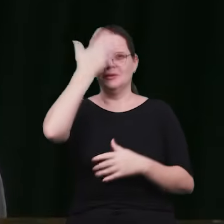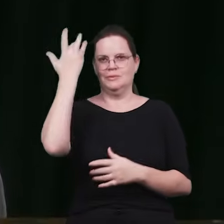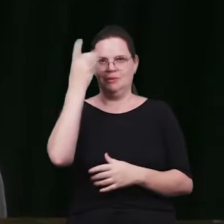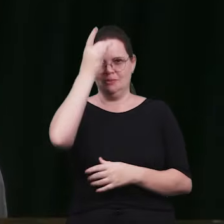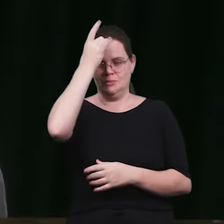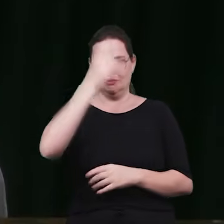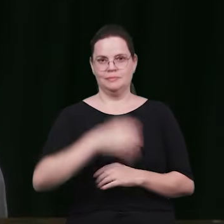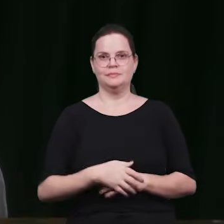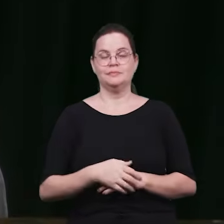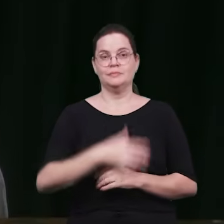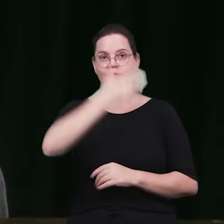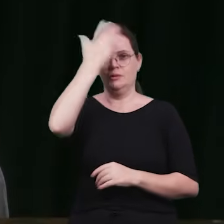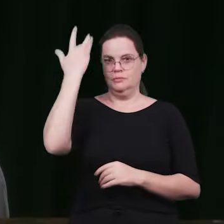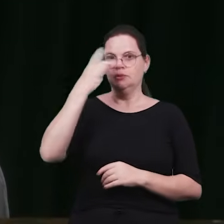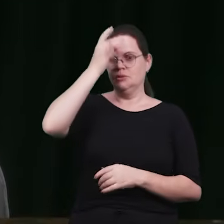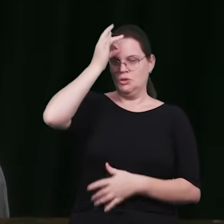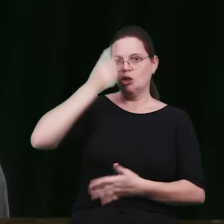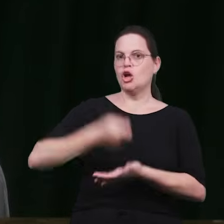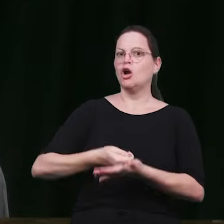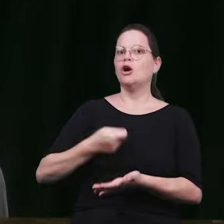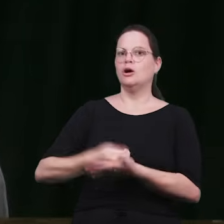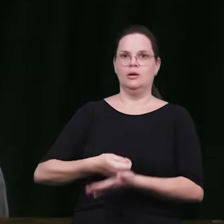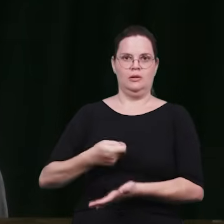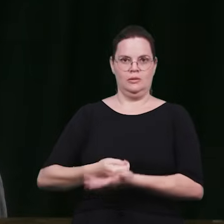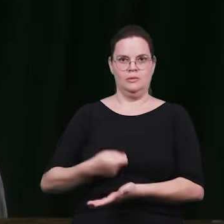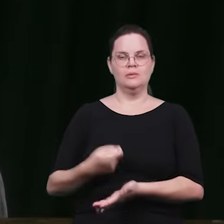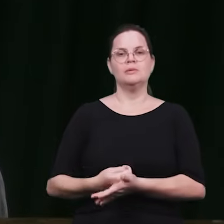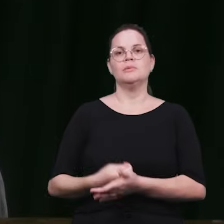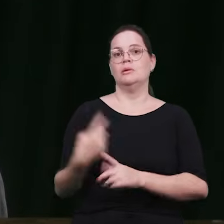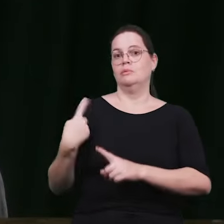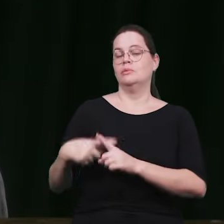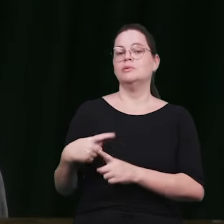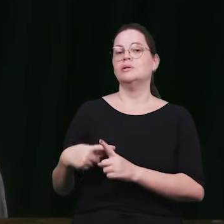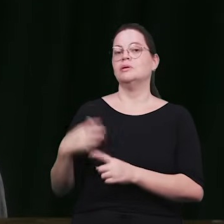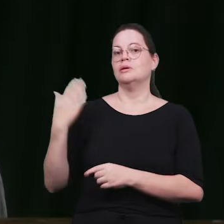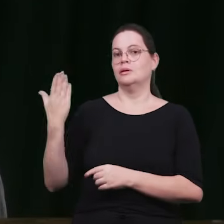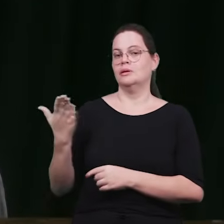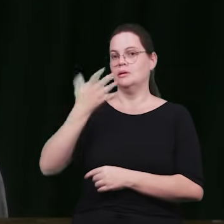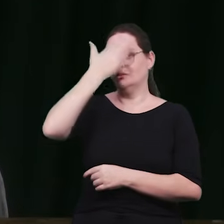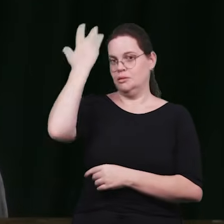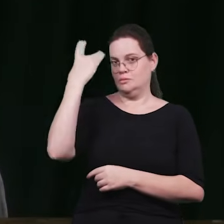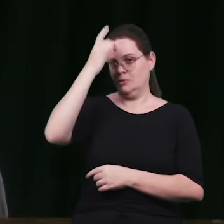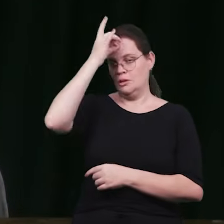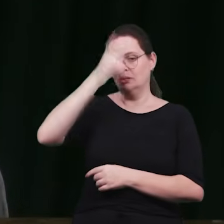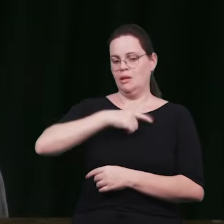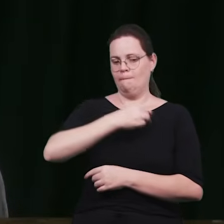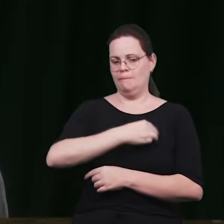Espírito Santo, ele nos cobra, porque ele também, ele tem uma missão.